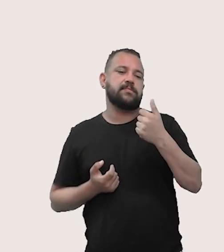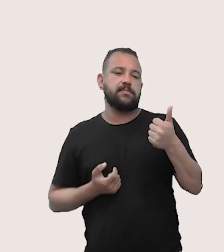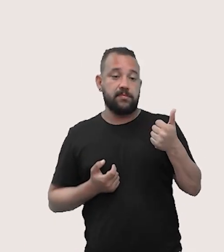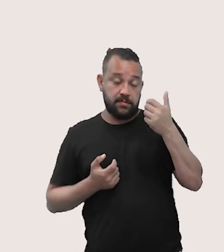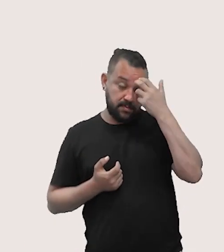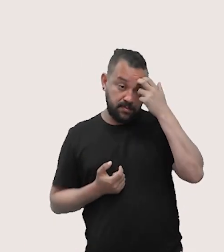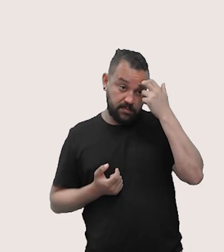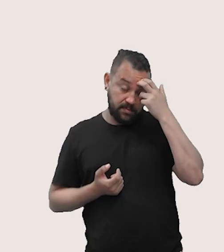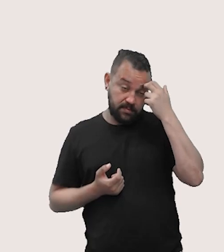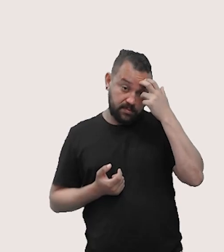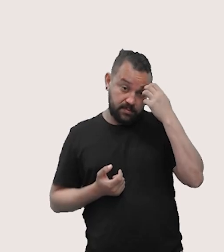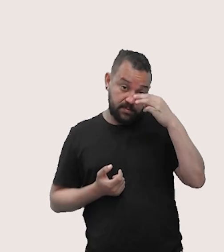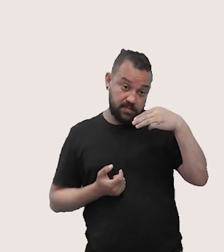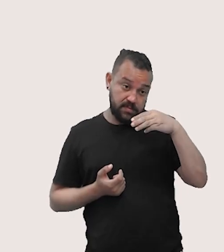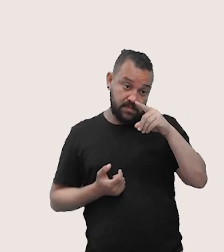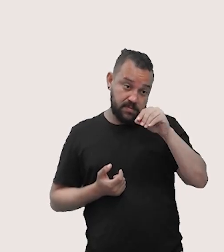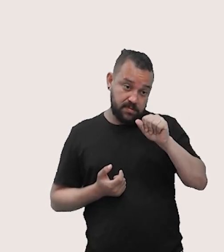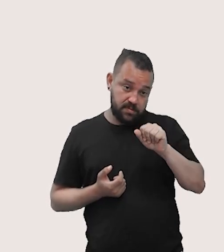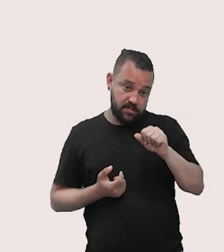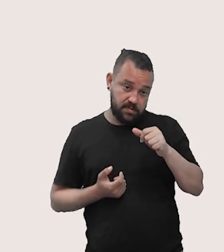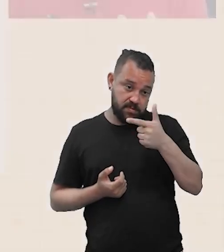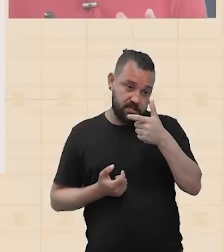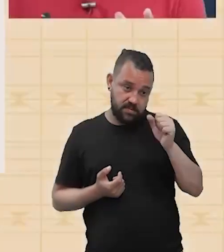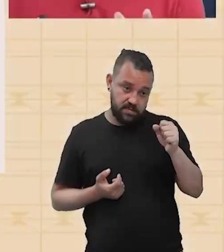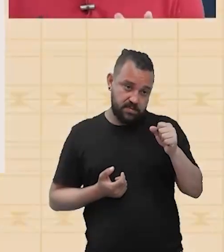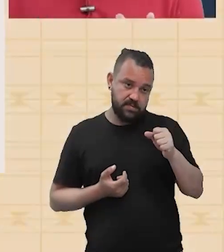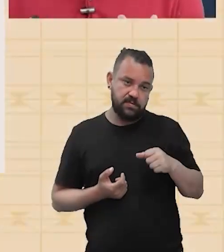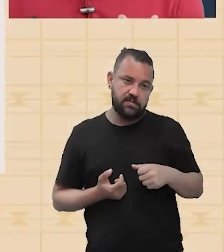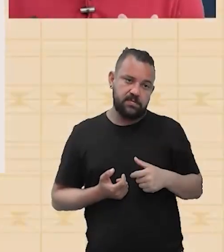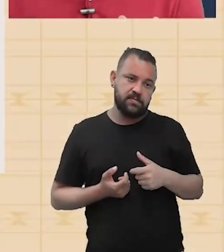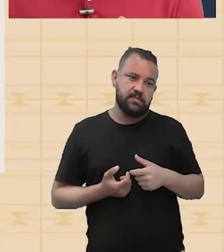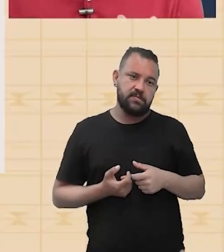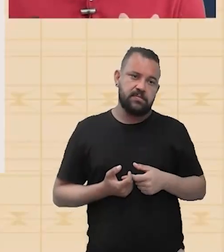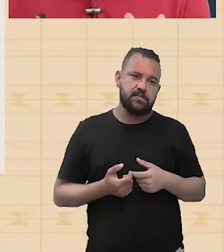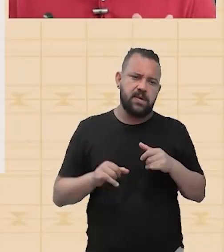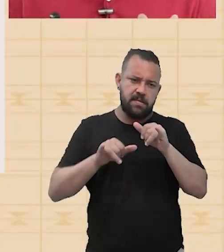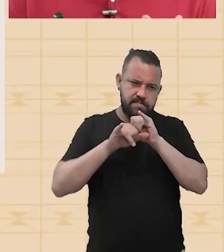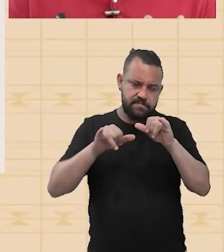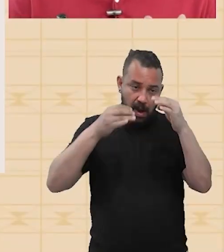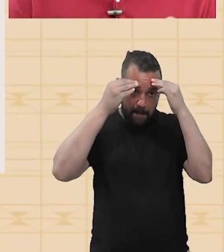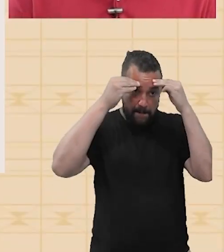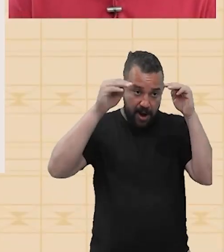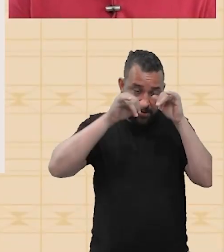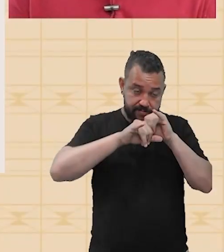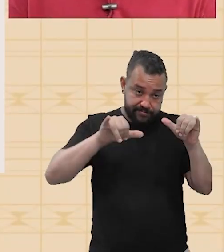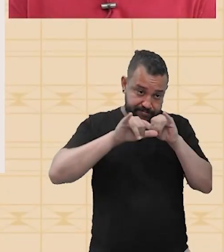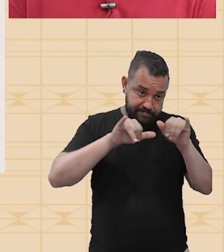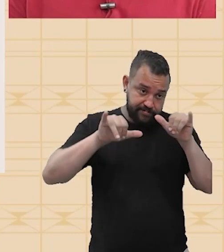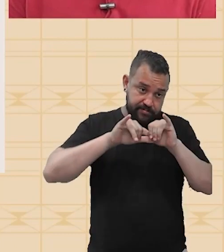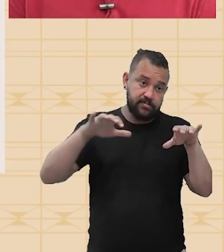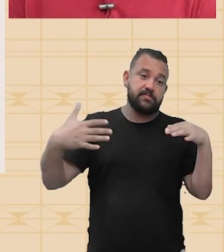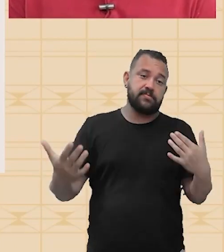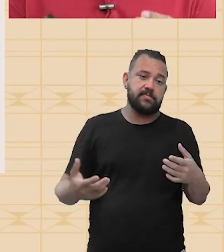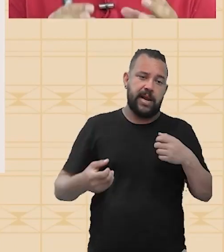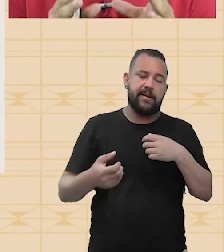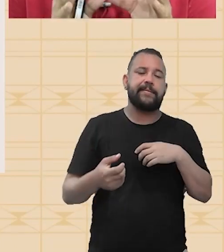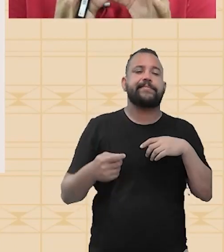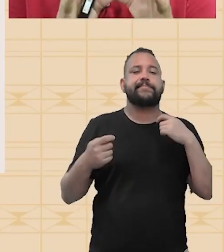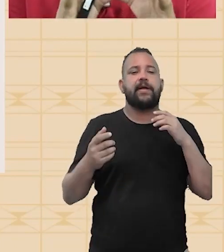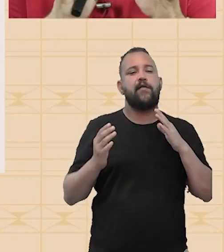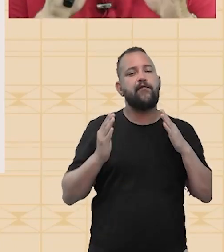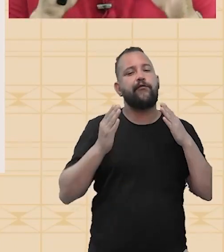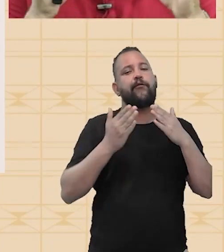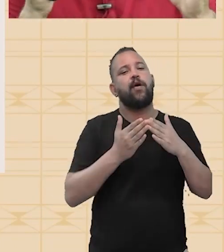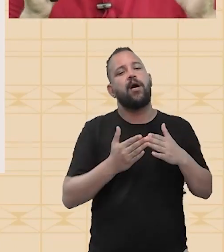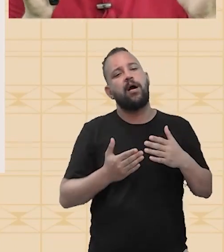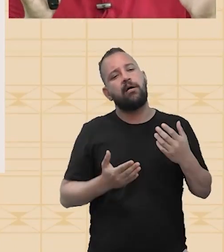E aí a moda das mulheres é ter 28 anos. Então, a minha campanha publicitária, ela pode se apegar muito mais a